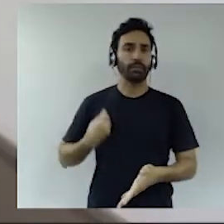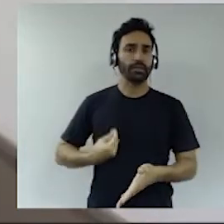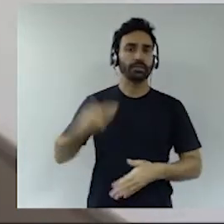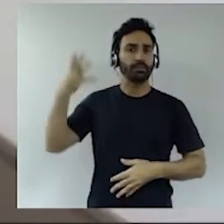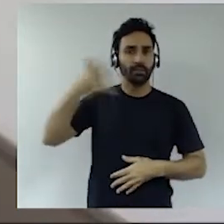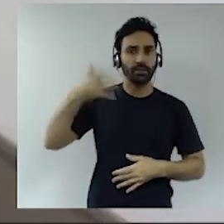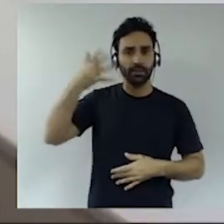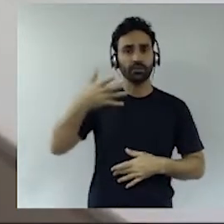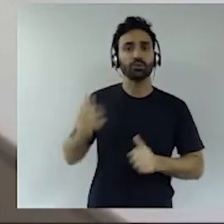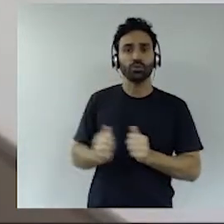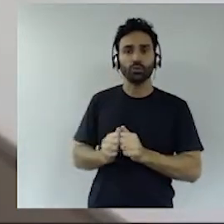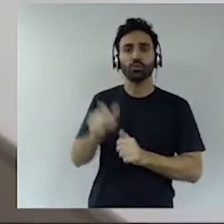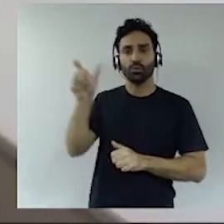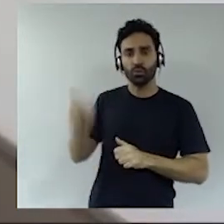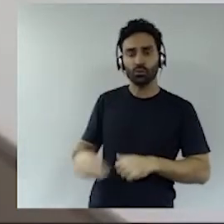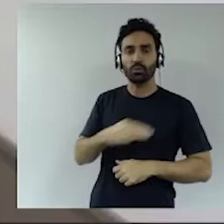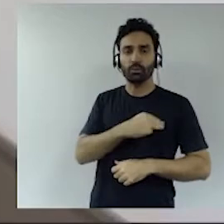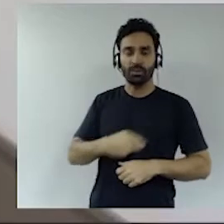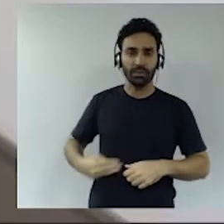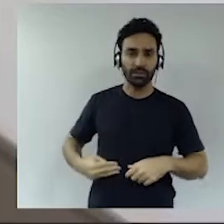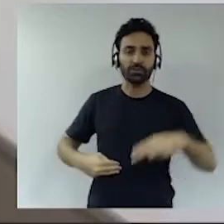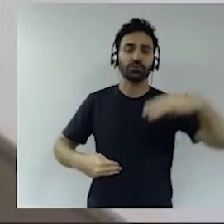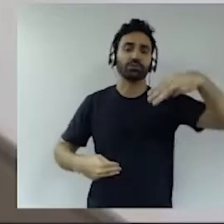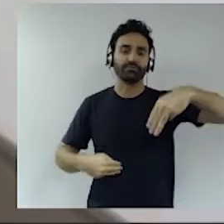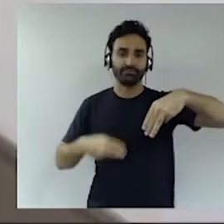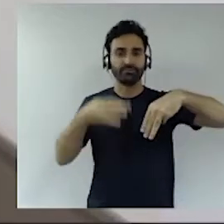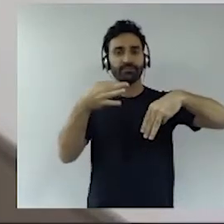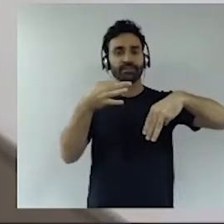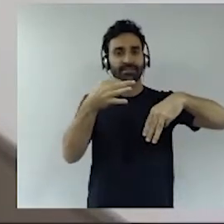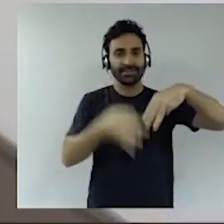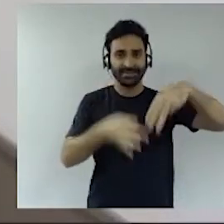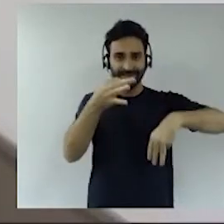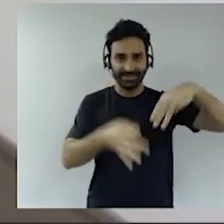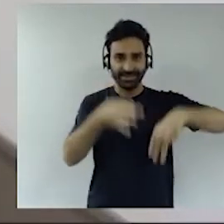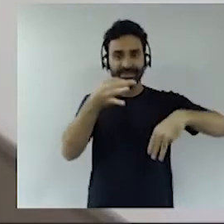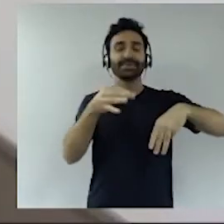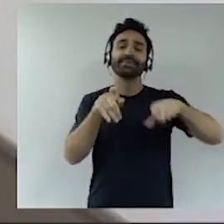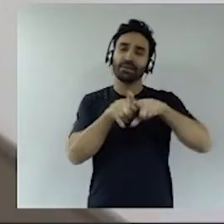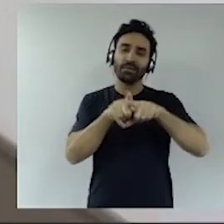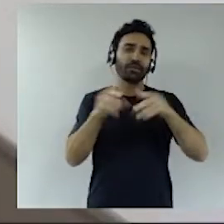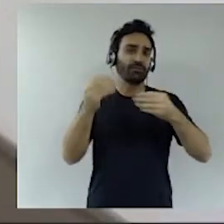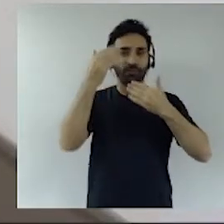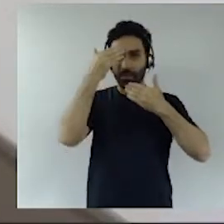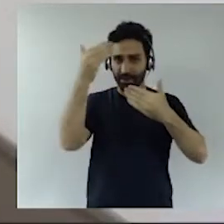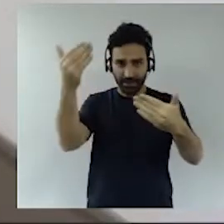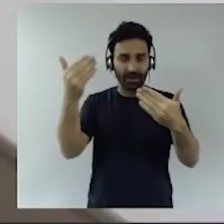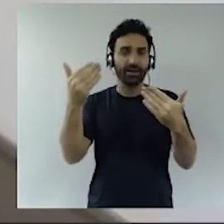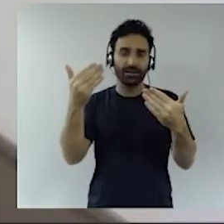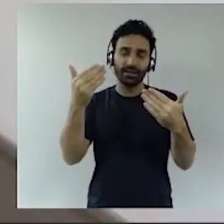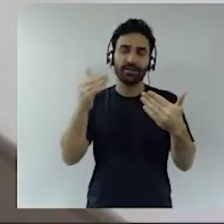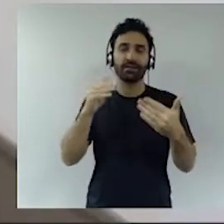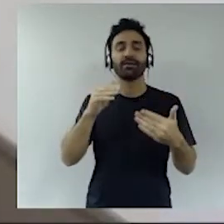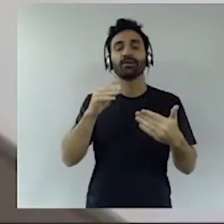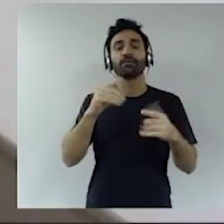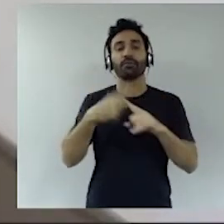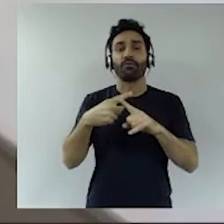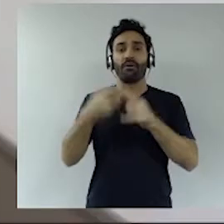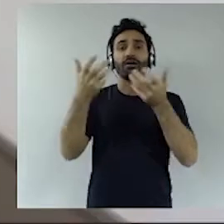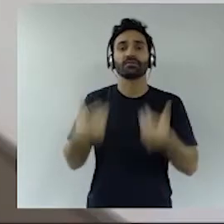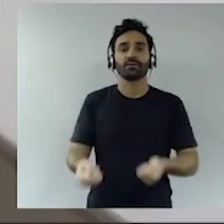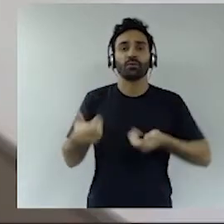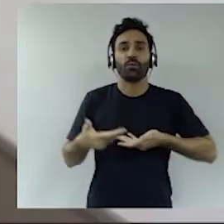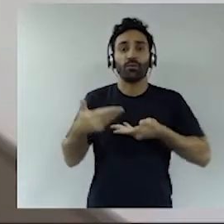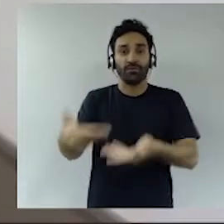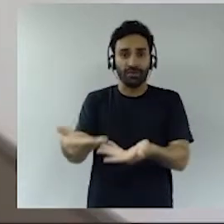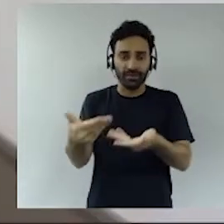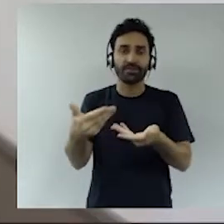com ilustres ministros do Superior Tribunal de Justiça, aproveitando para agradecer em nome da ESA Nacional, por ter aceitado este convite